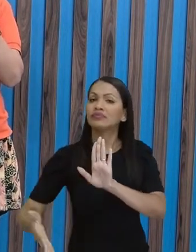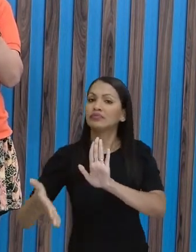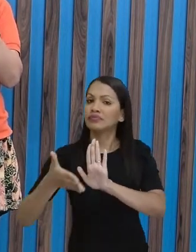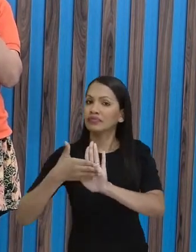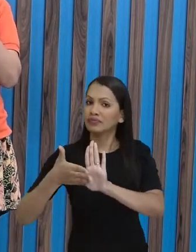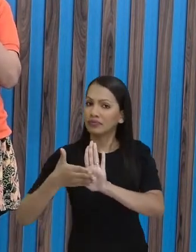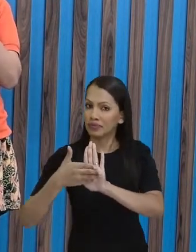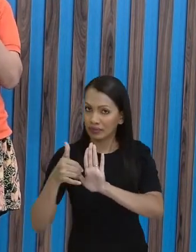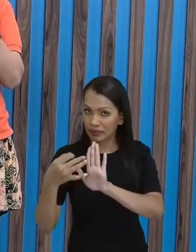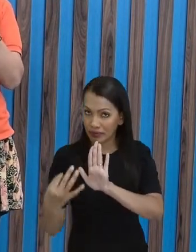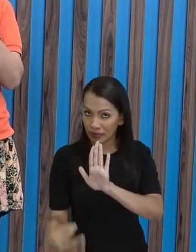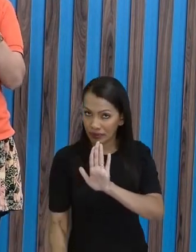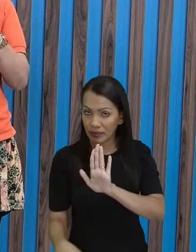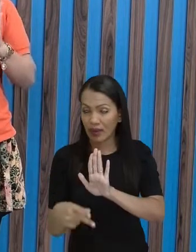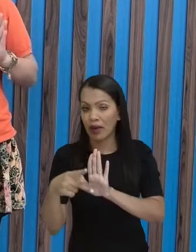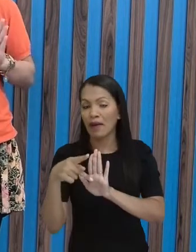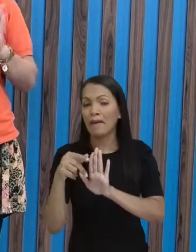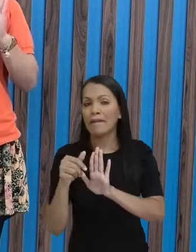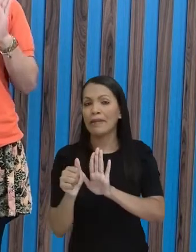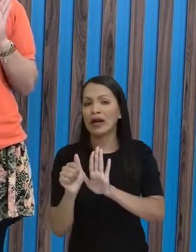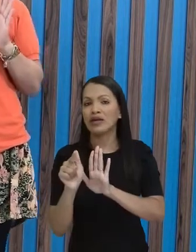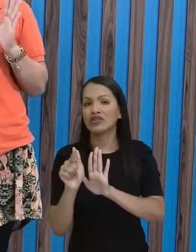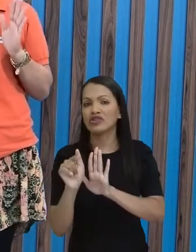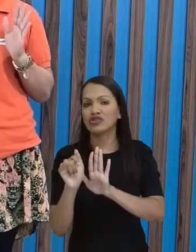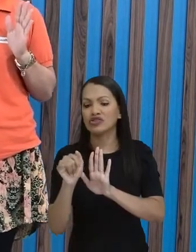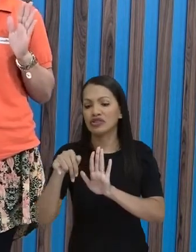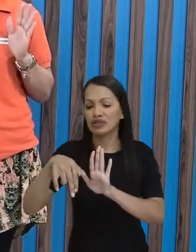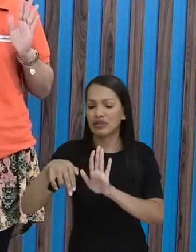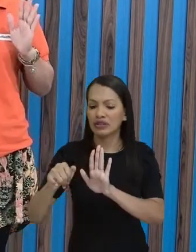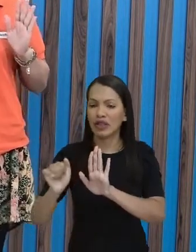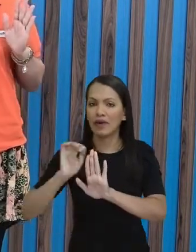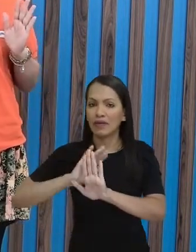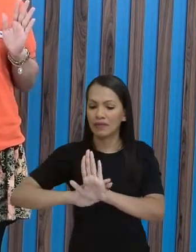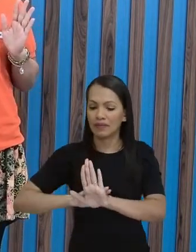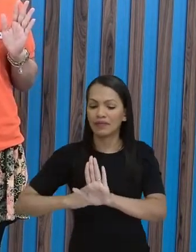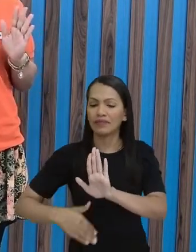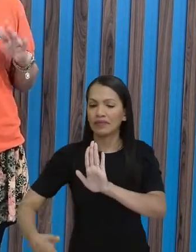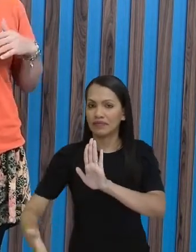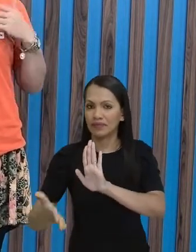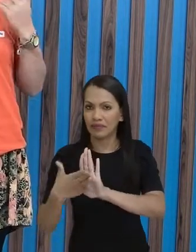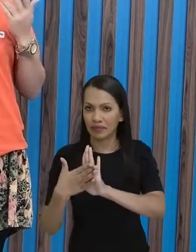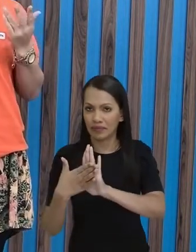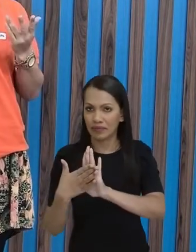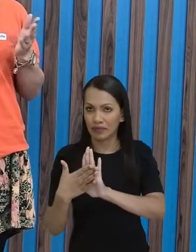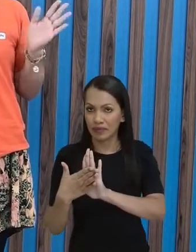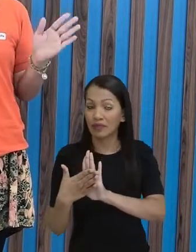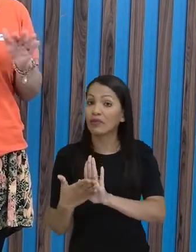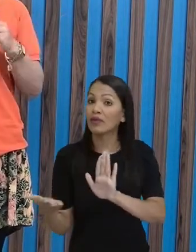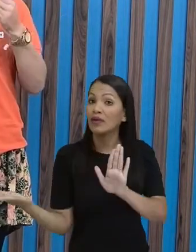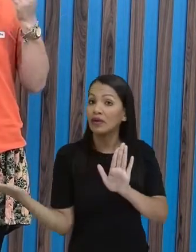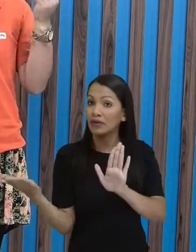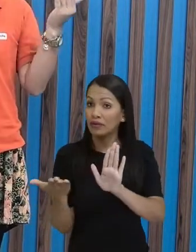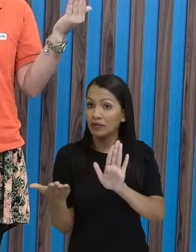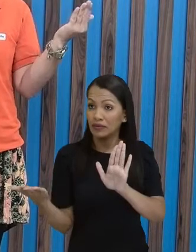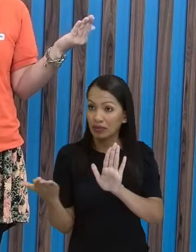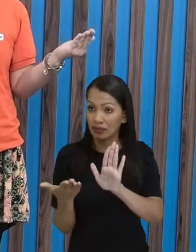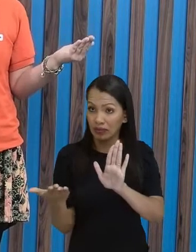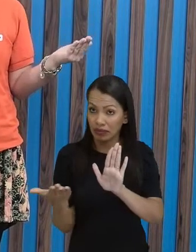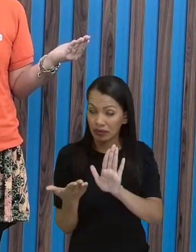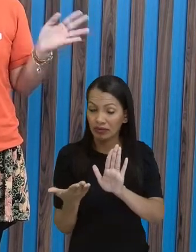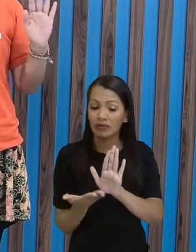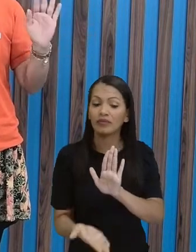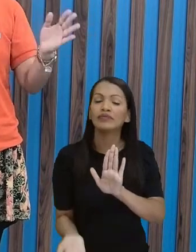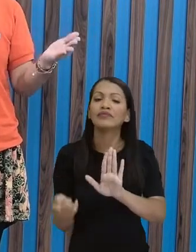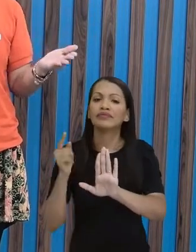trás são as páginas, tá certo? Então, uma página eu já contei. Vamos continuar contando a segunda página. Eu virei a